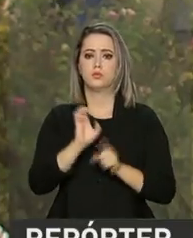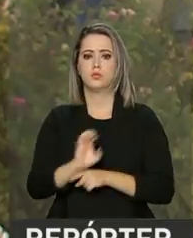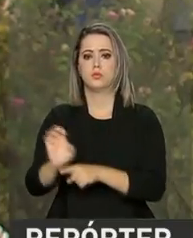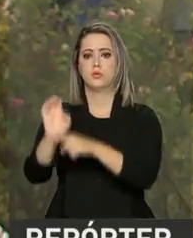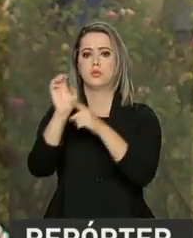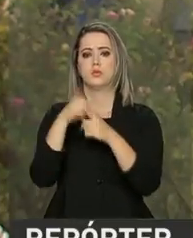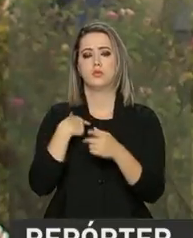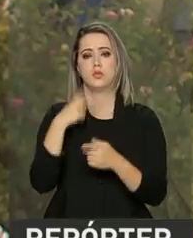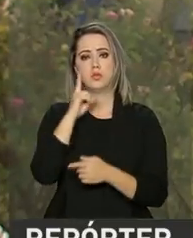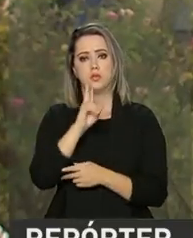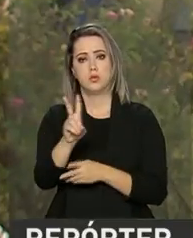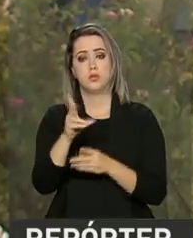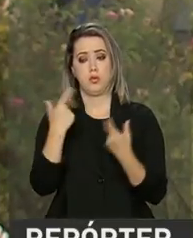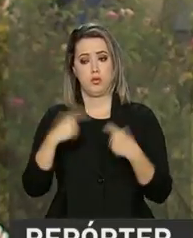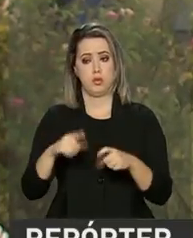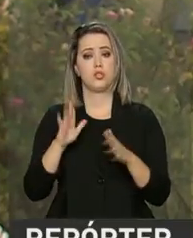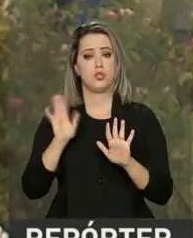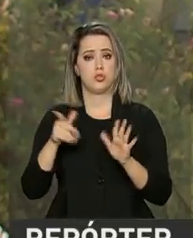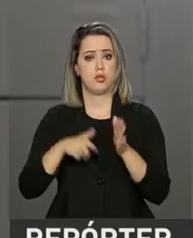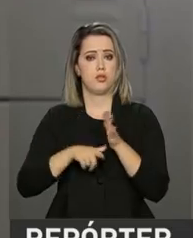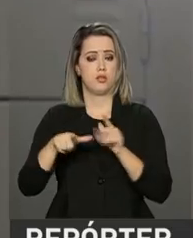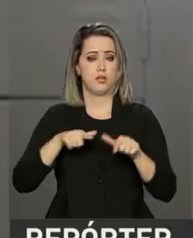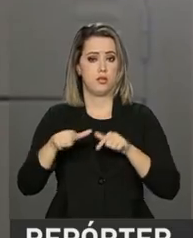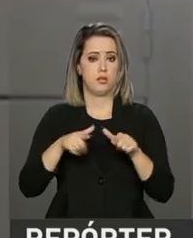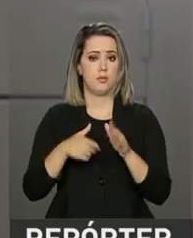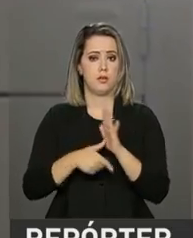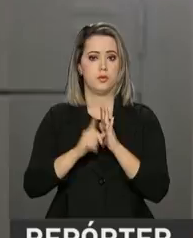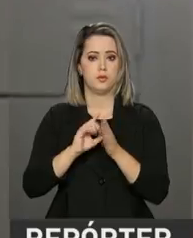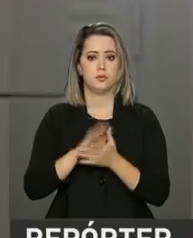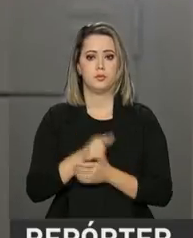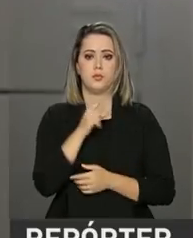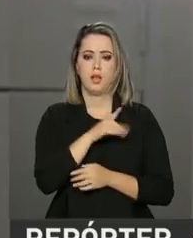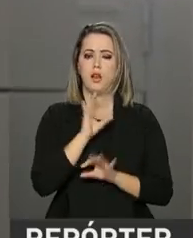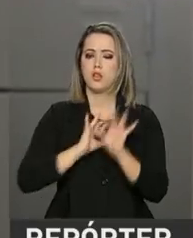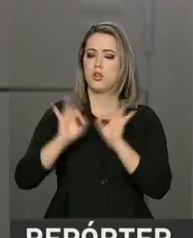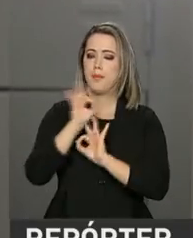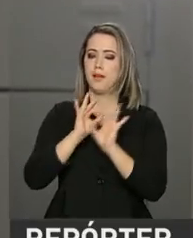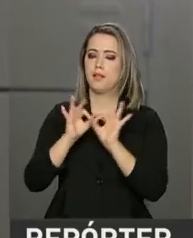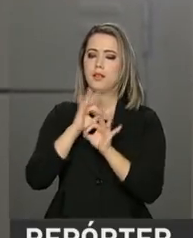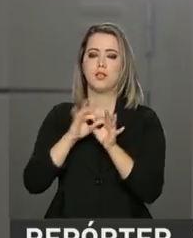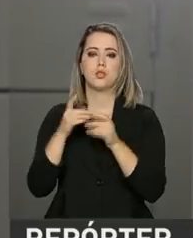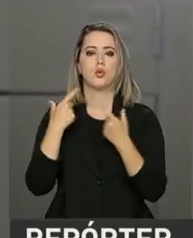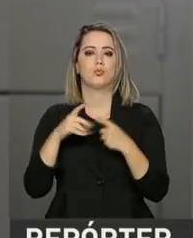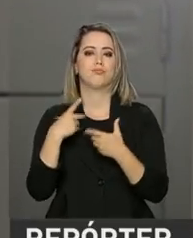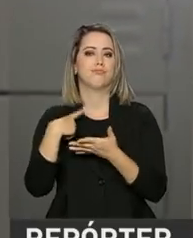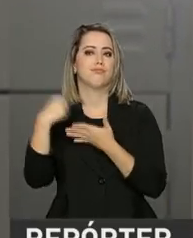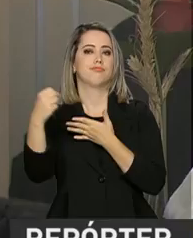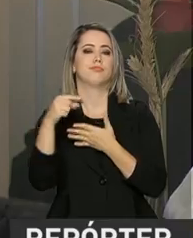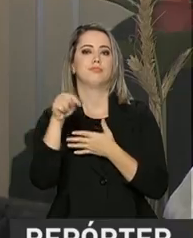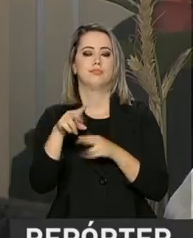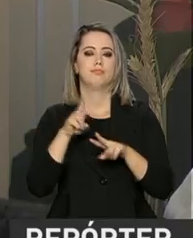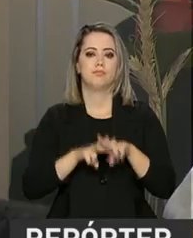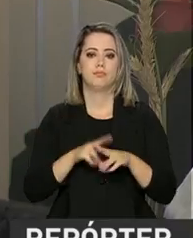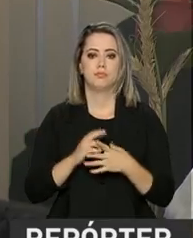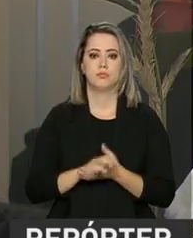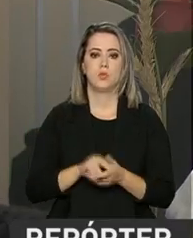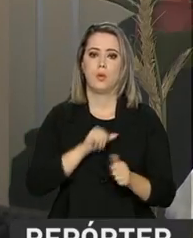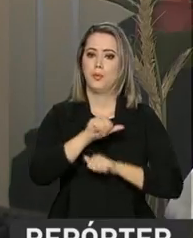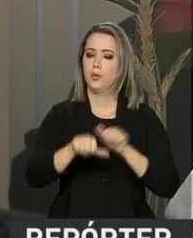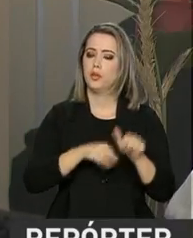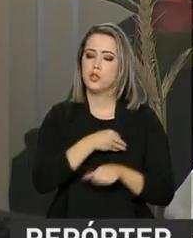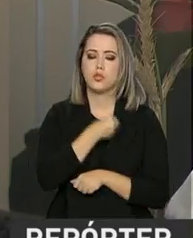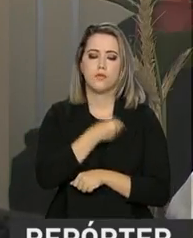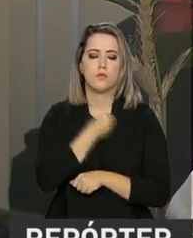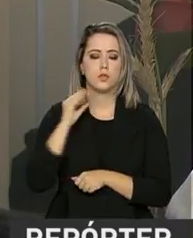já e executou o projeto Jess já faz planos para quando sair da penitenciária mudar de vida